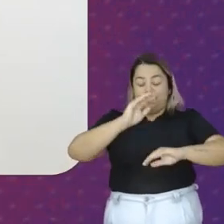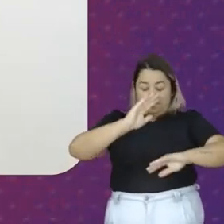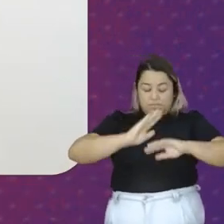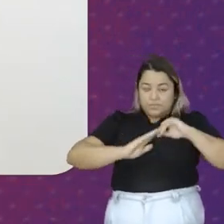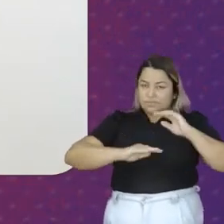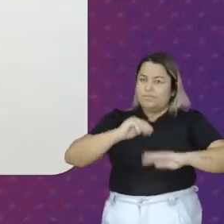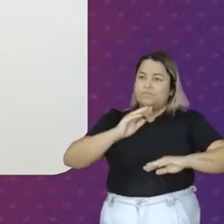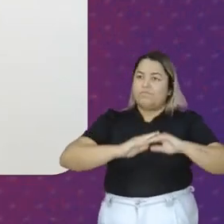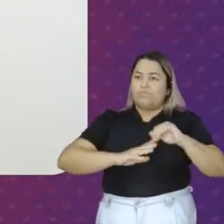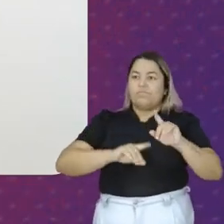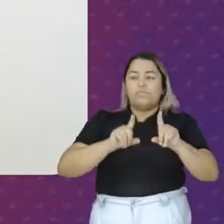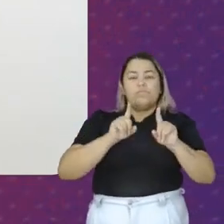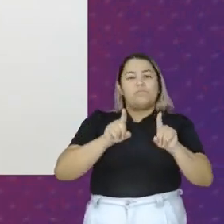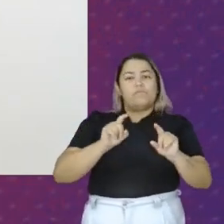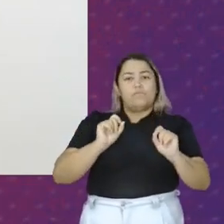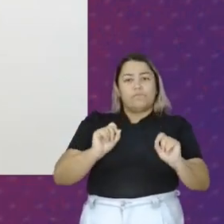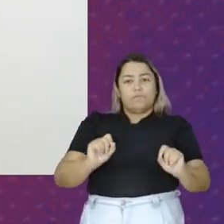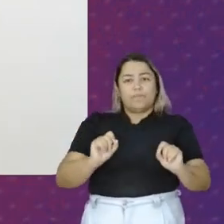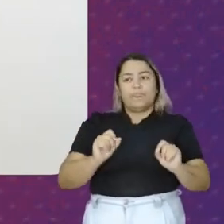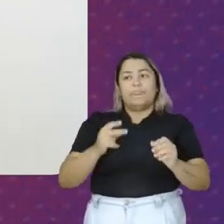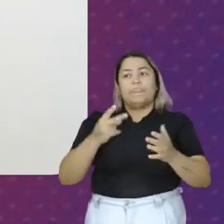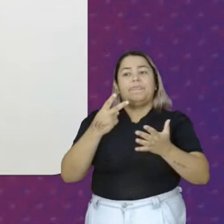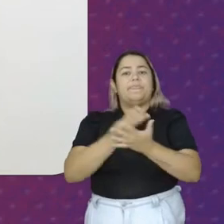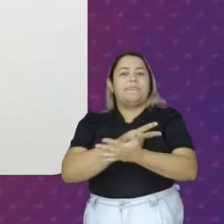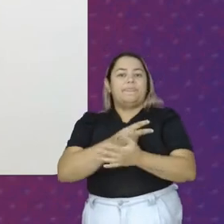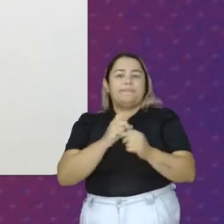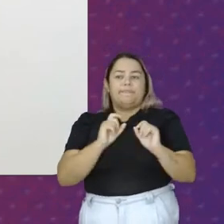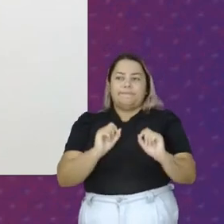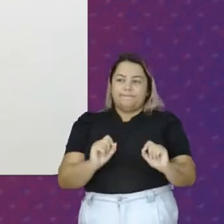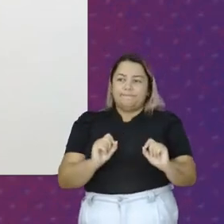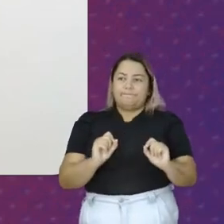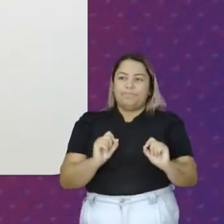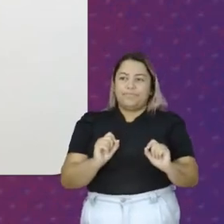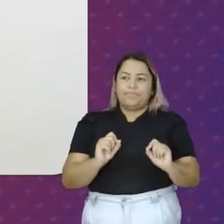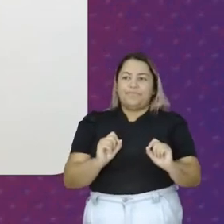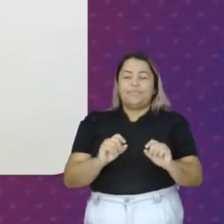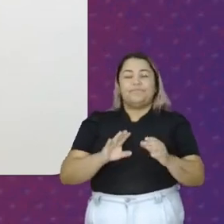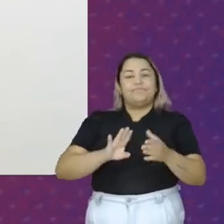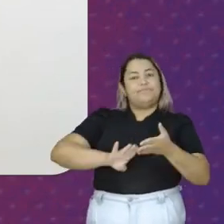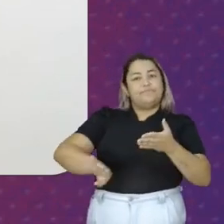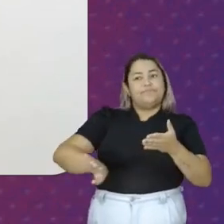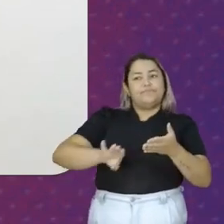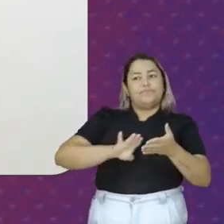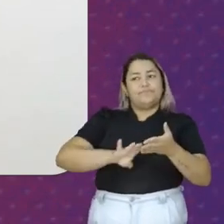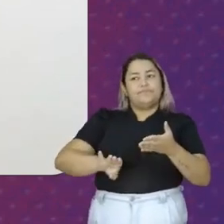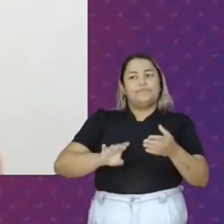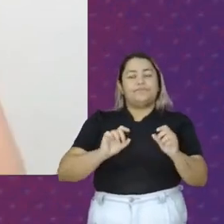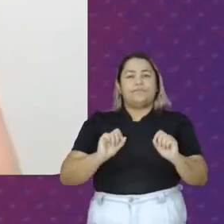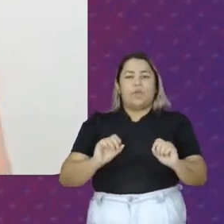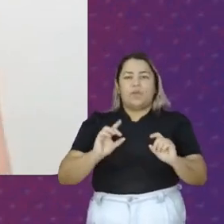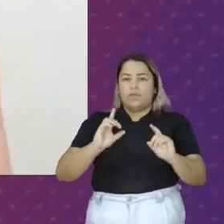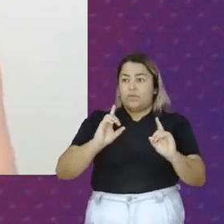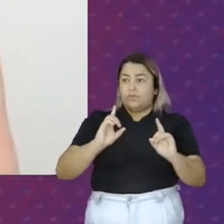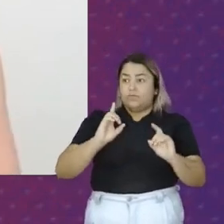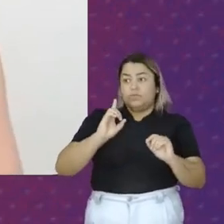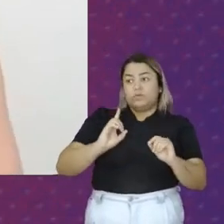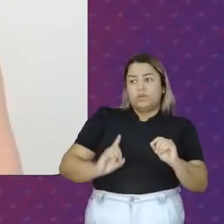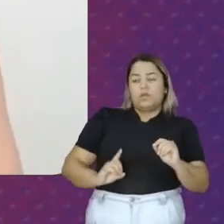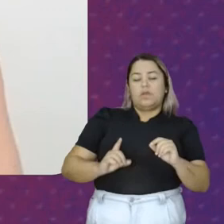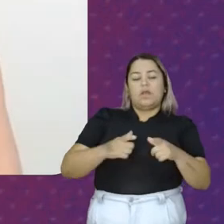menos, porque, em geral, o que acontece é isso, é retirar direitos, ao invés